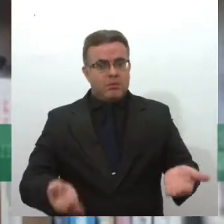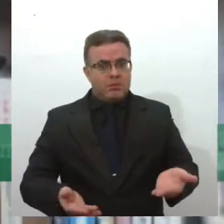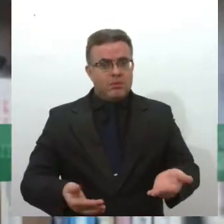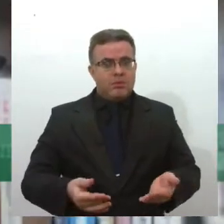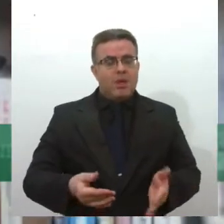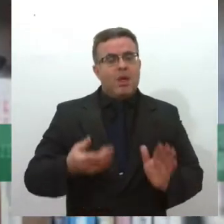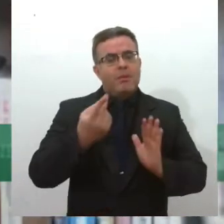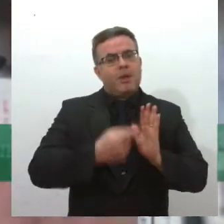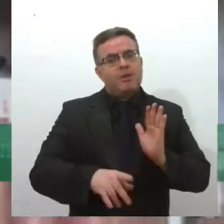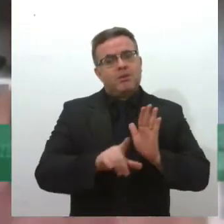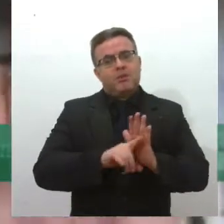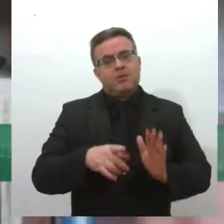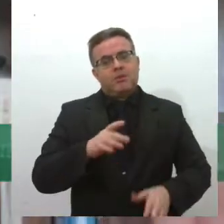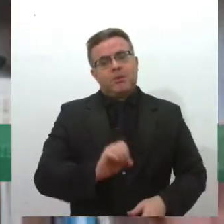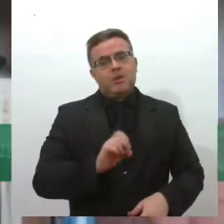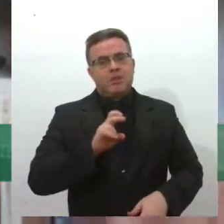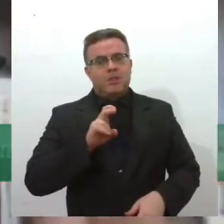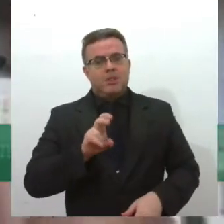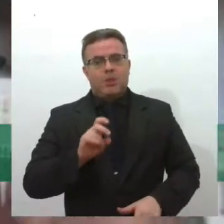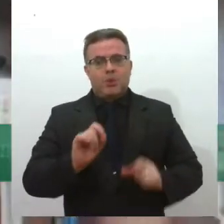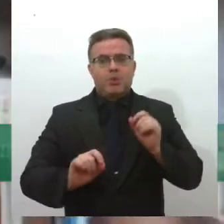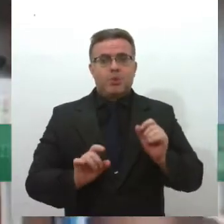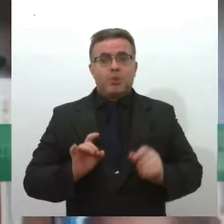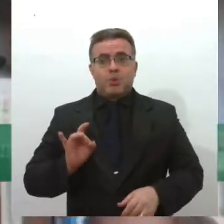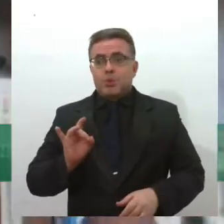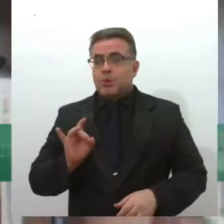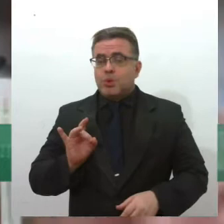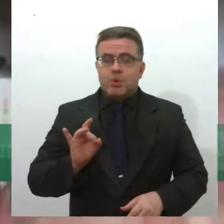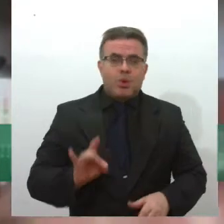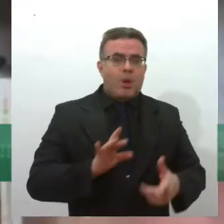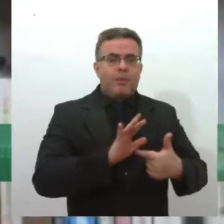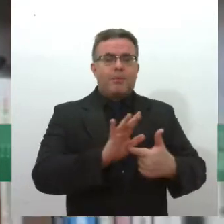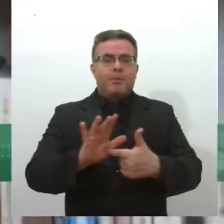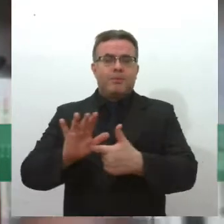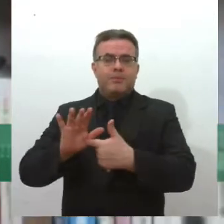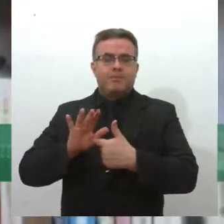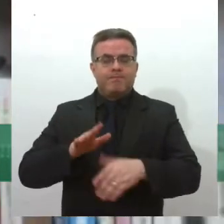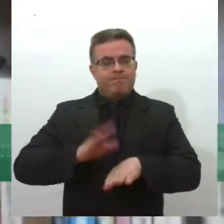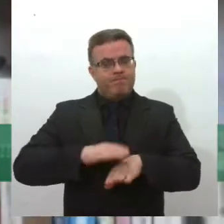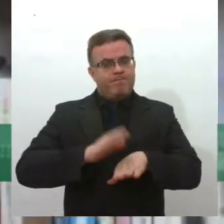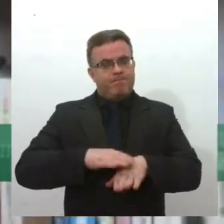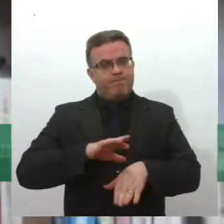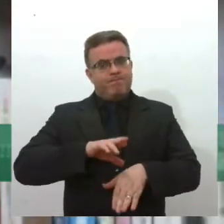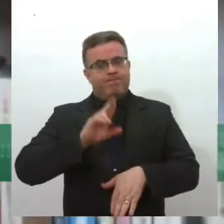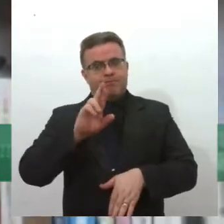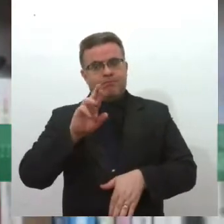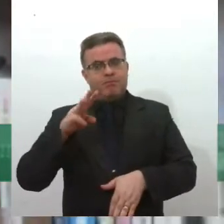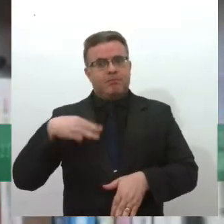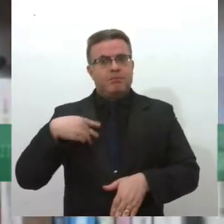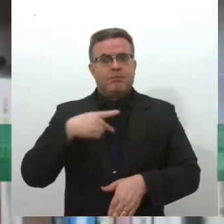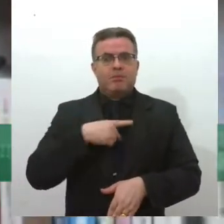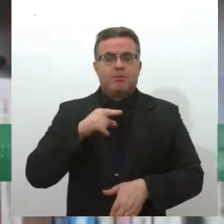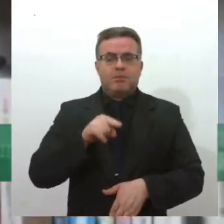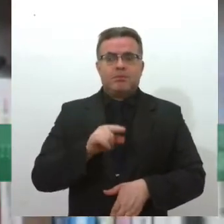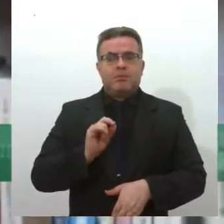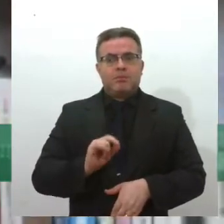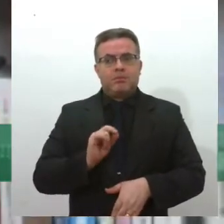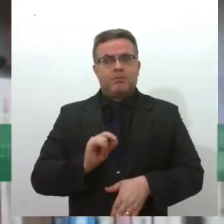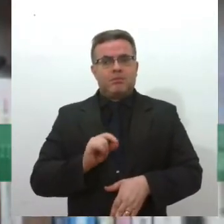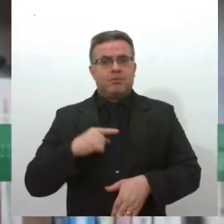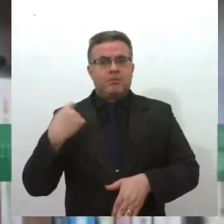05, ela simplesmente impacta na independência do Ministério Público. Aqui, a lei